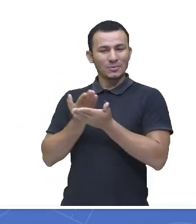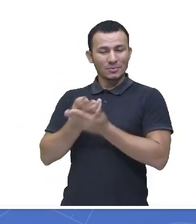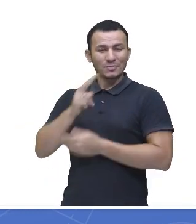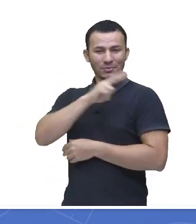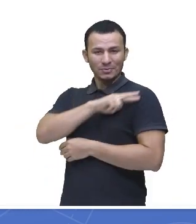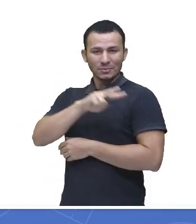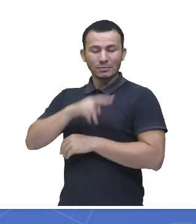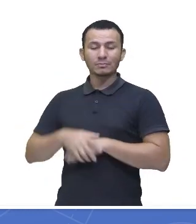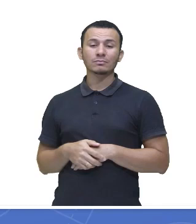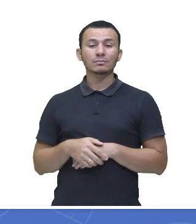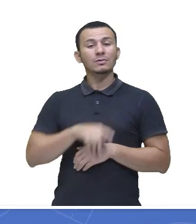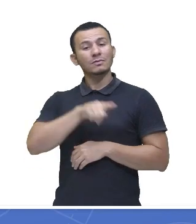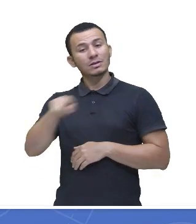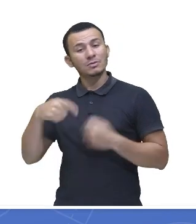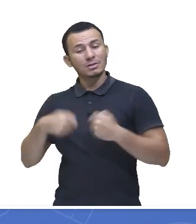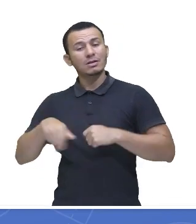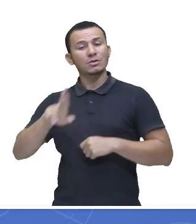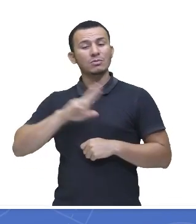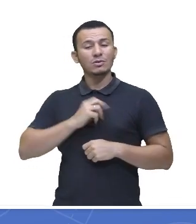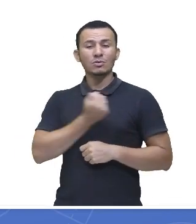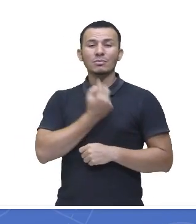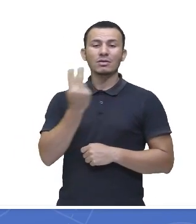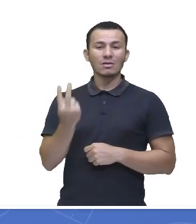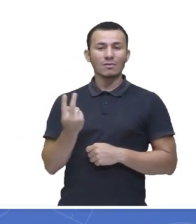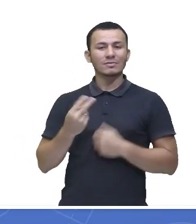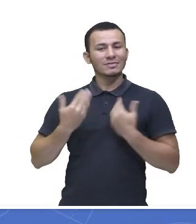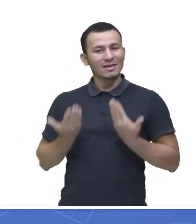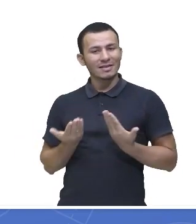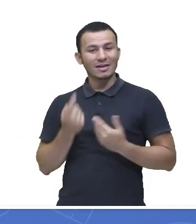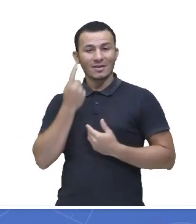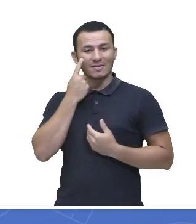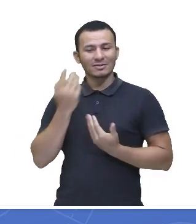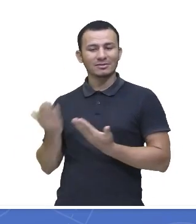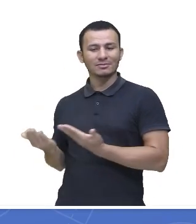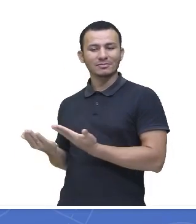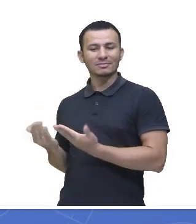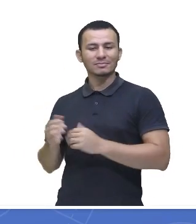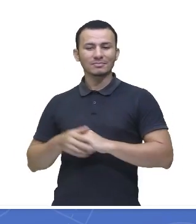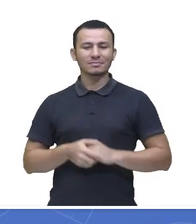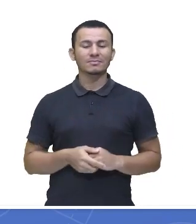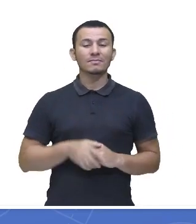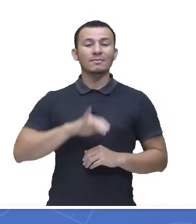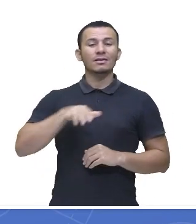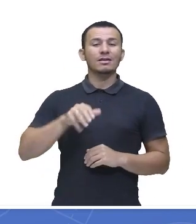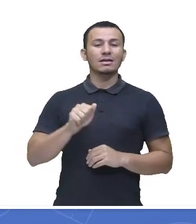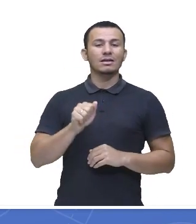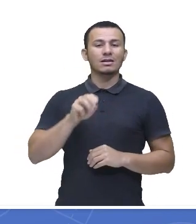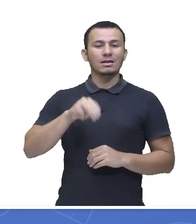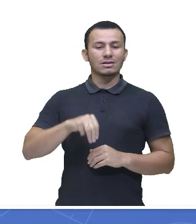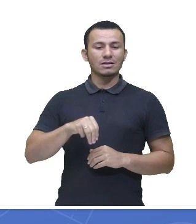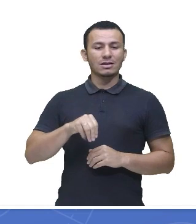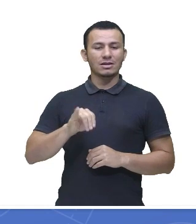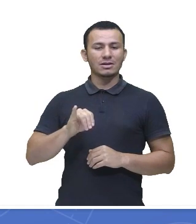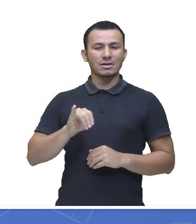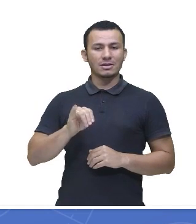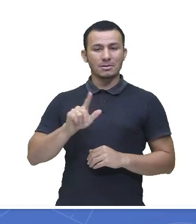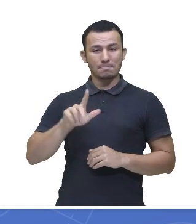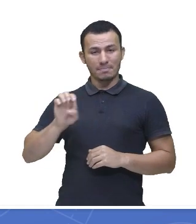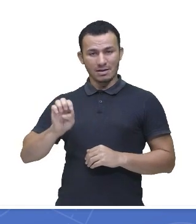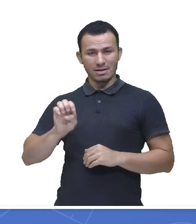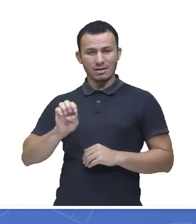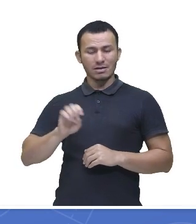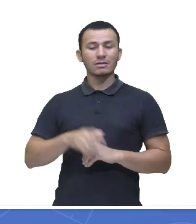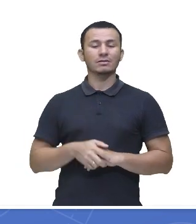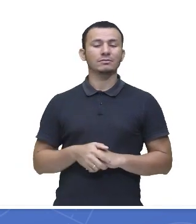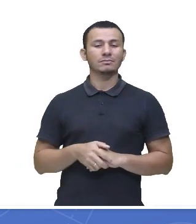disse, respondam a 2 e o pessoal respondeu. Tudo bem, vamos dar uma olhada? Olha aí, a Jamile disse, olha, a digestão A2, né,